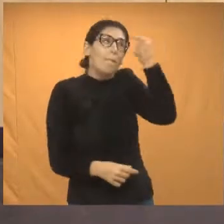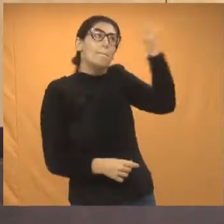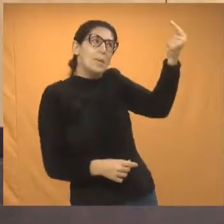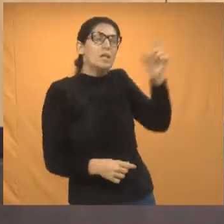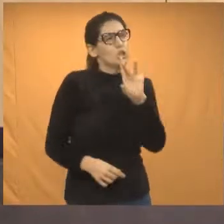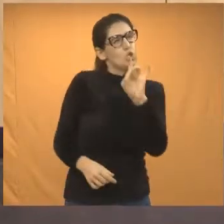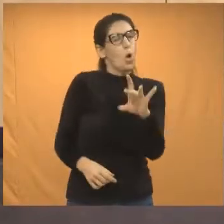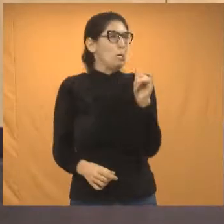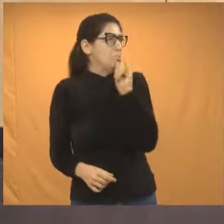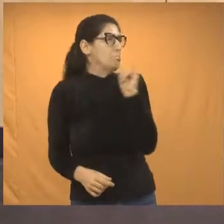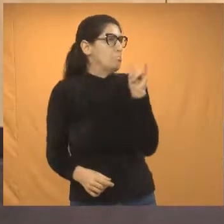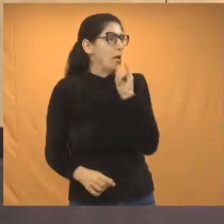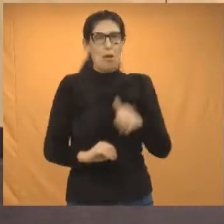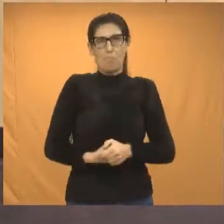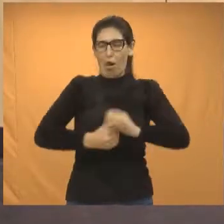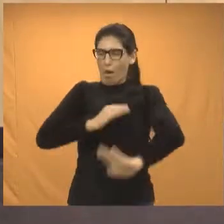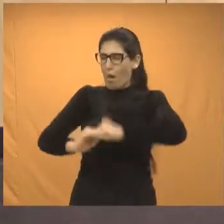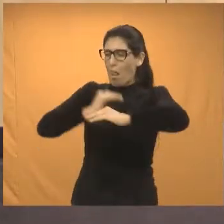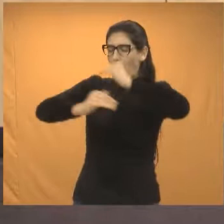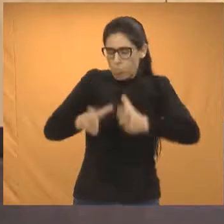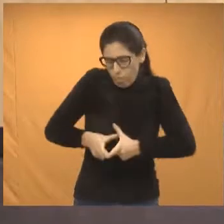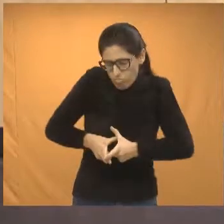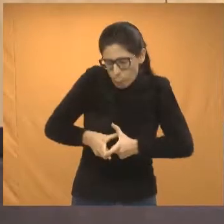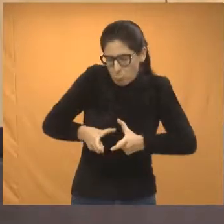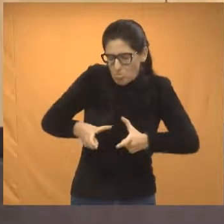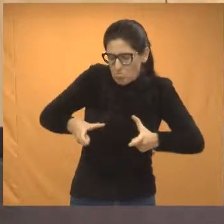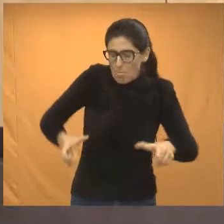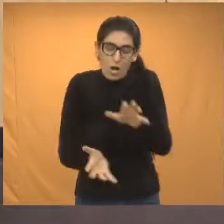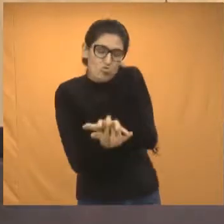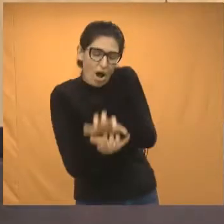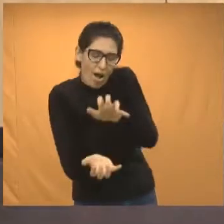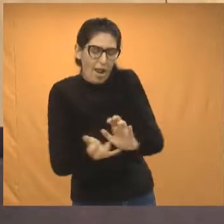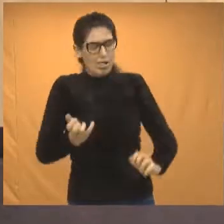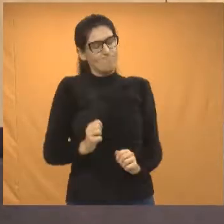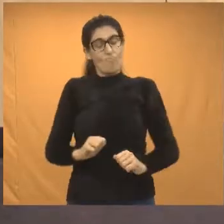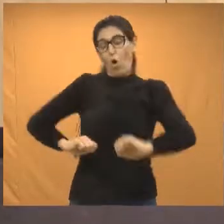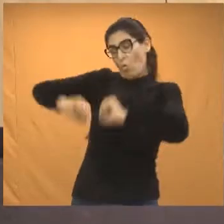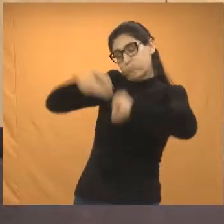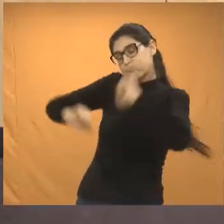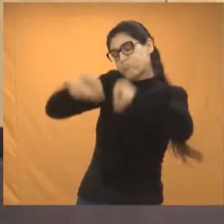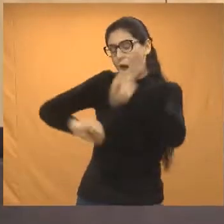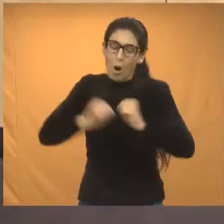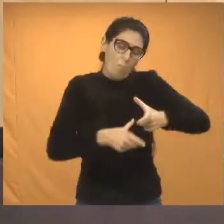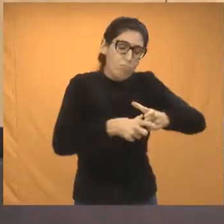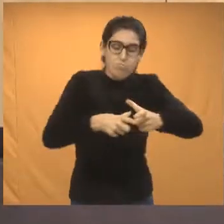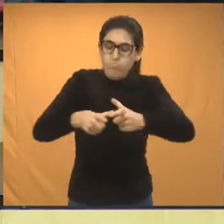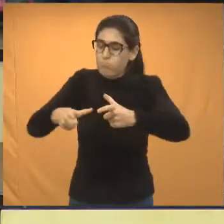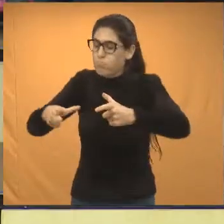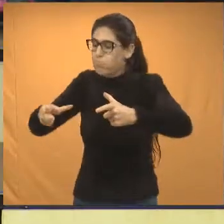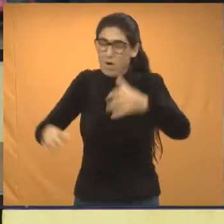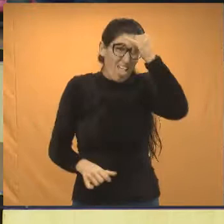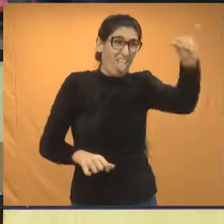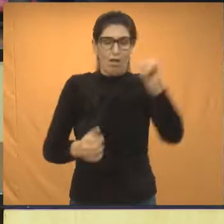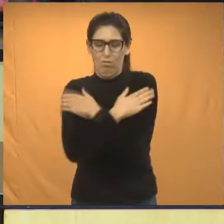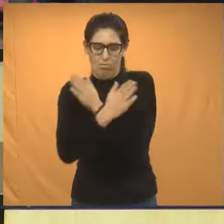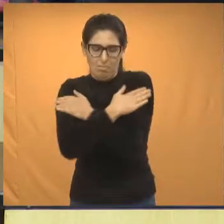como digamos assim, na evolução da cidade, né? Na parte industrial também, gerando empregos e tudo mais, ela não